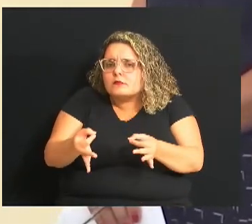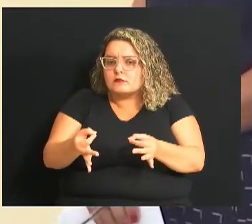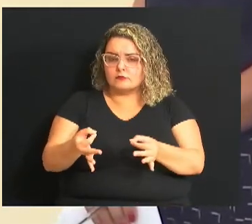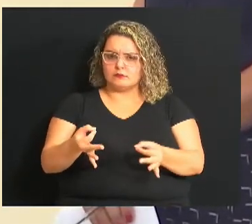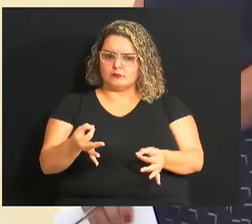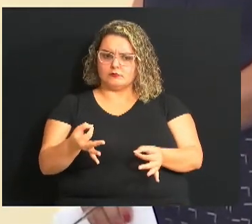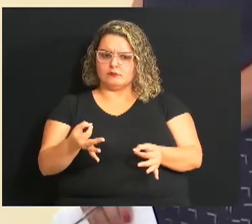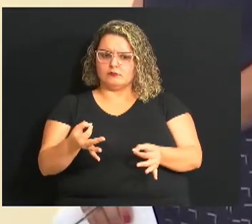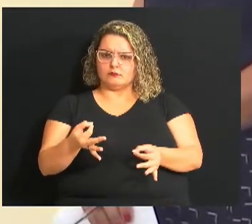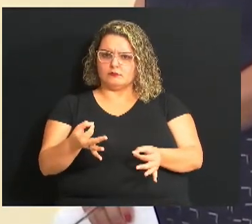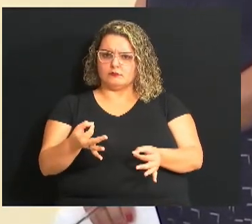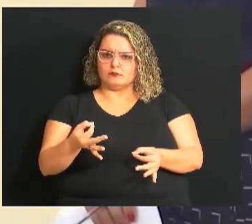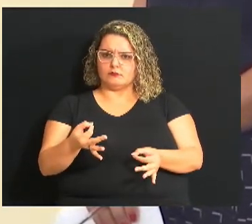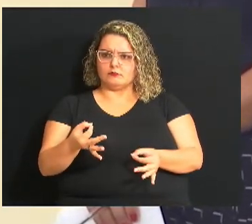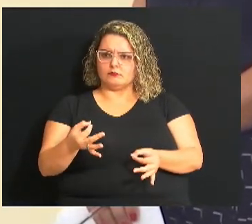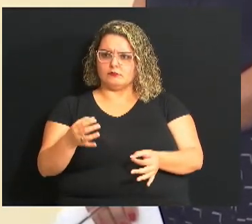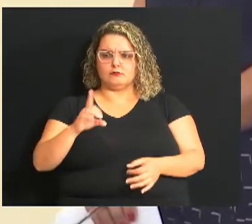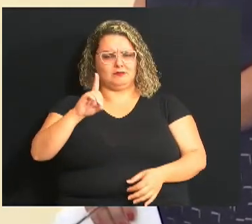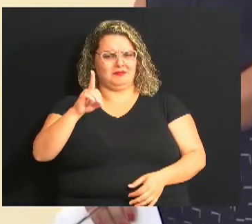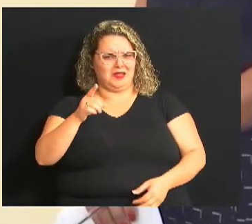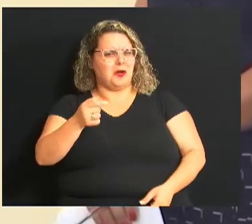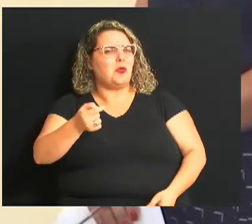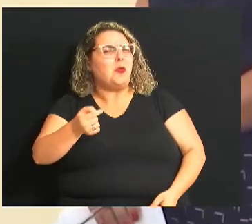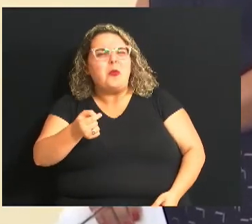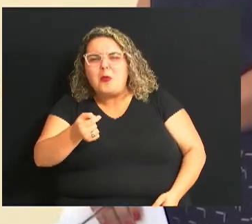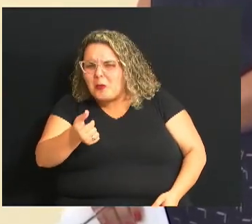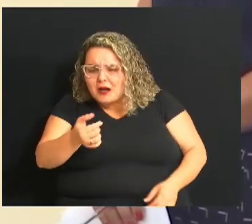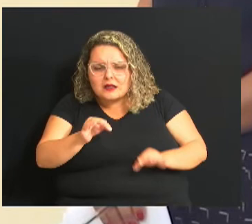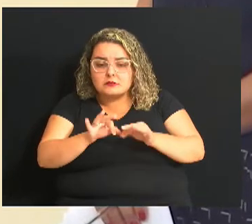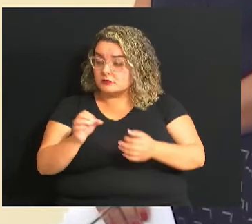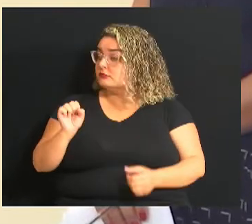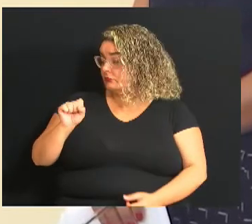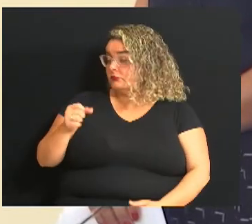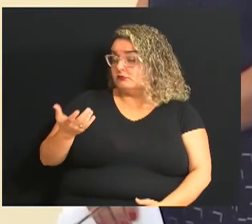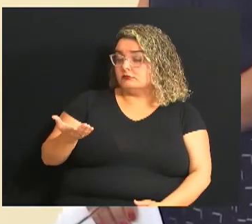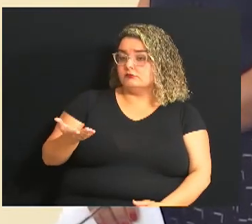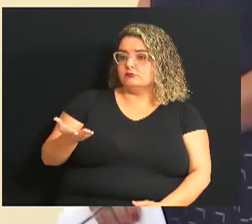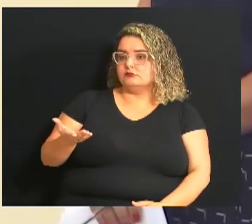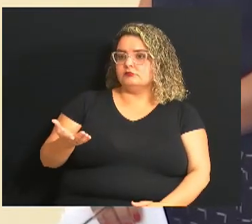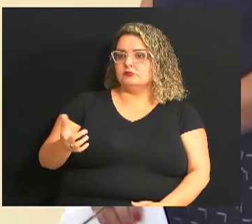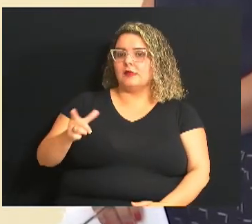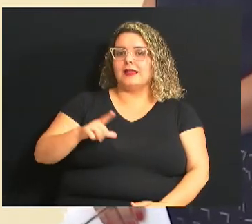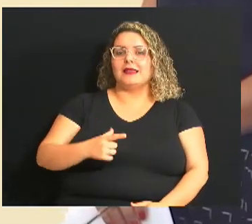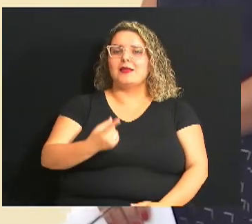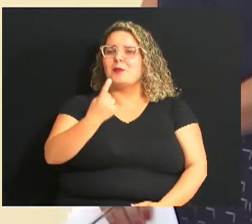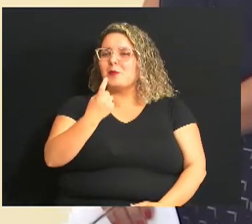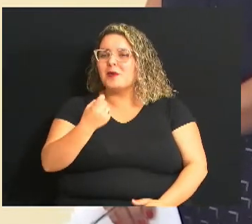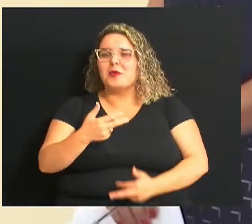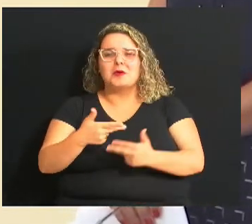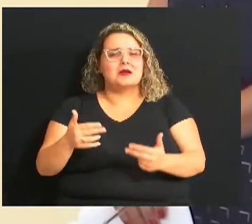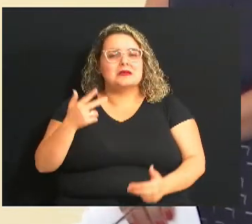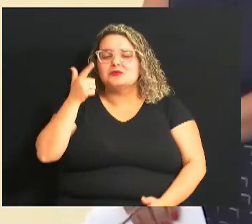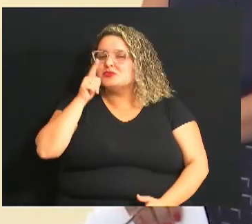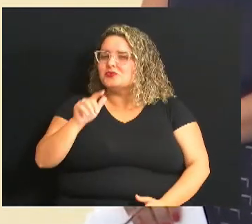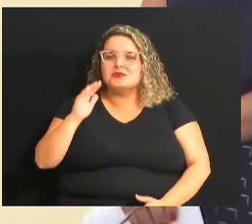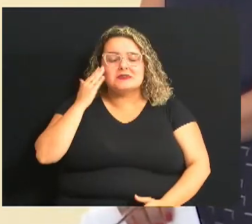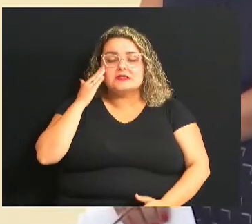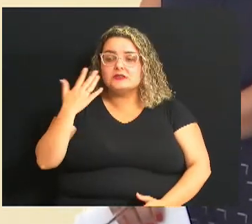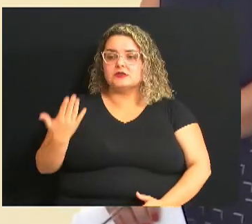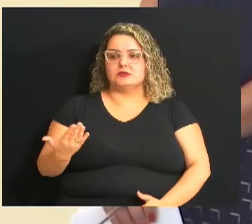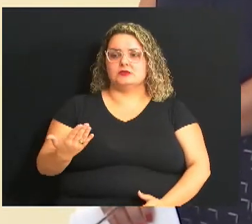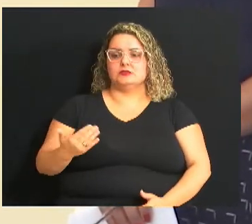então, se assusta, quase perfeita? Sim. Tem só uma coisa que eu não consegui entender durante